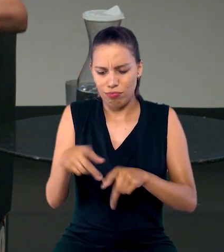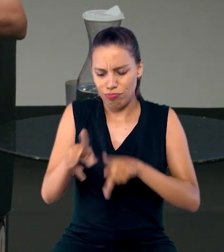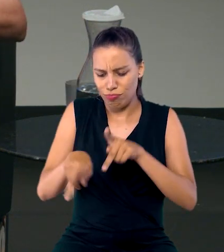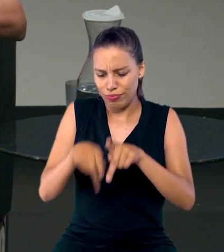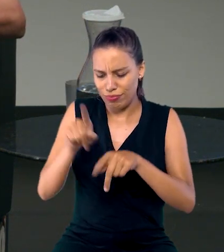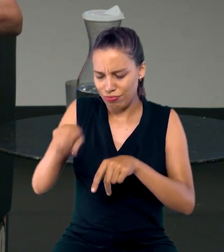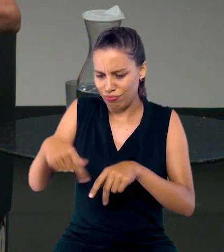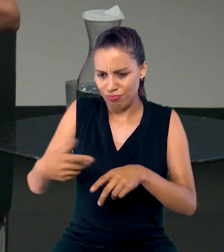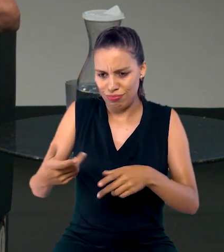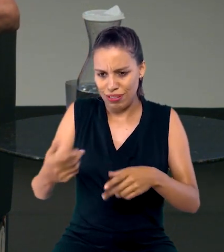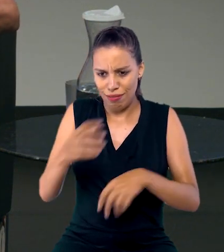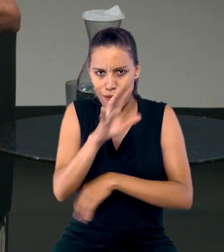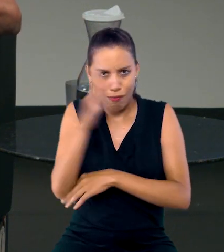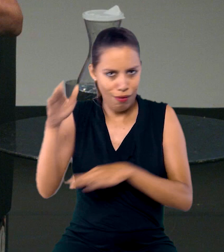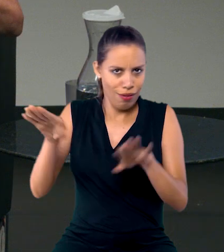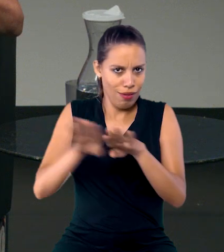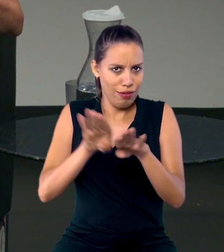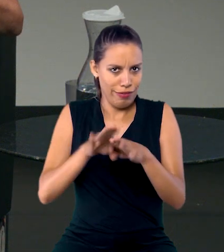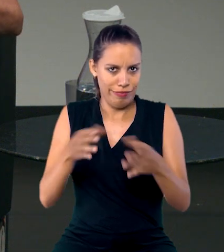profundo. E